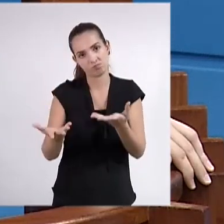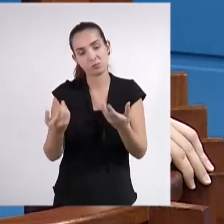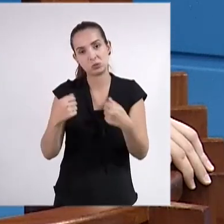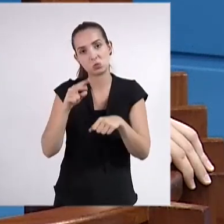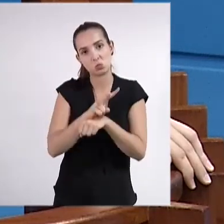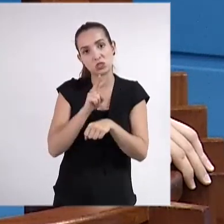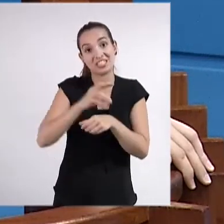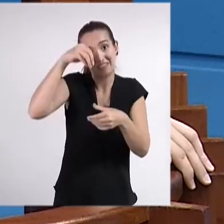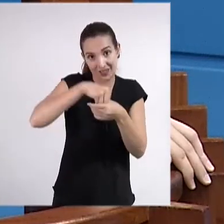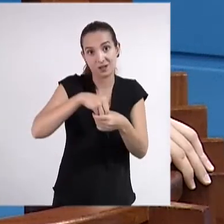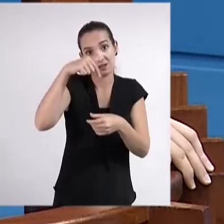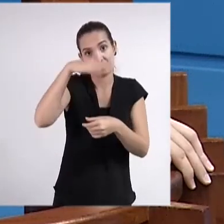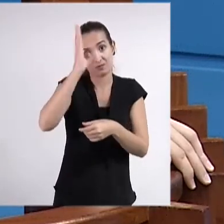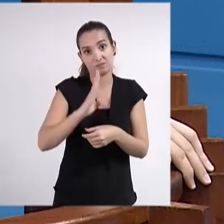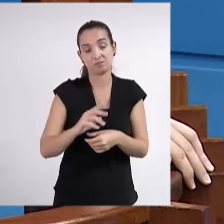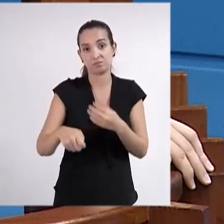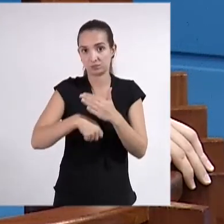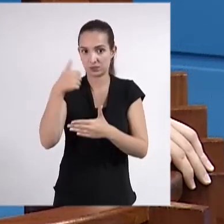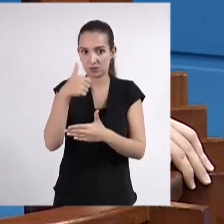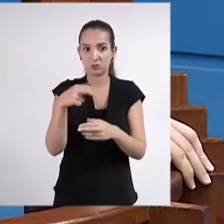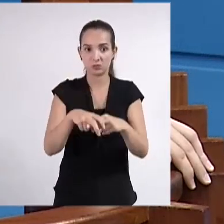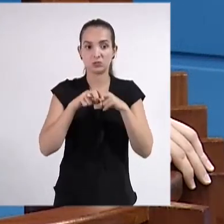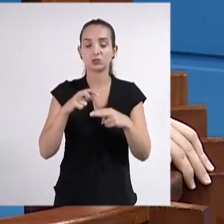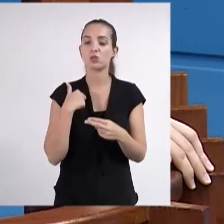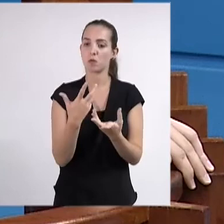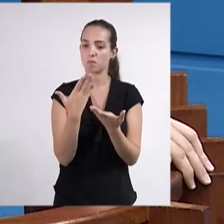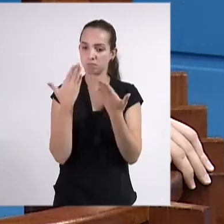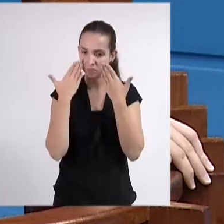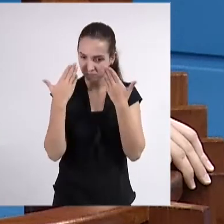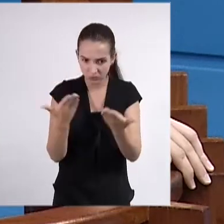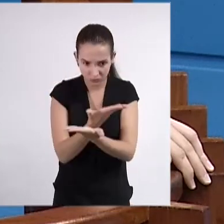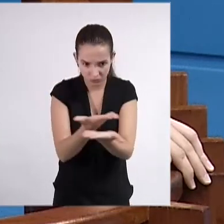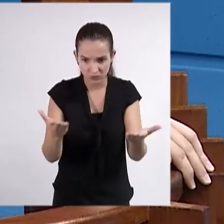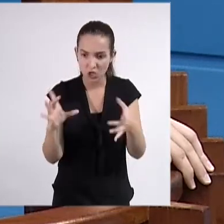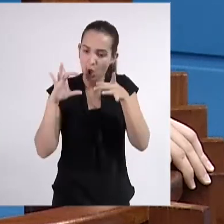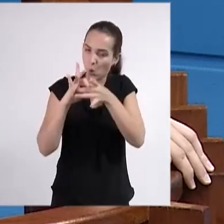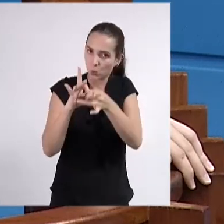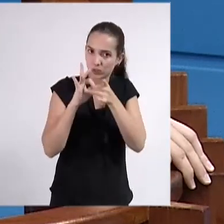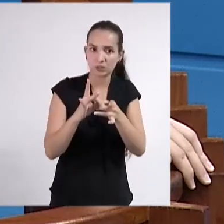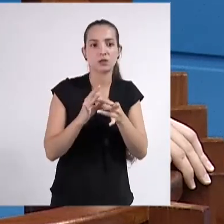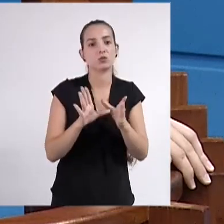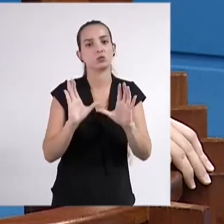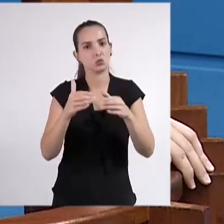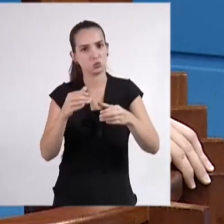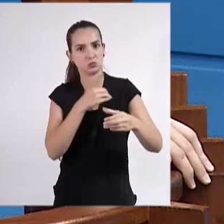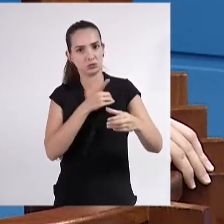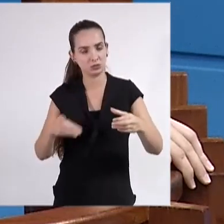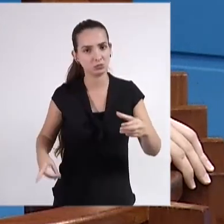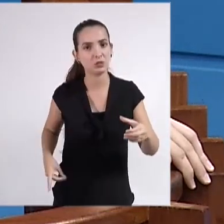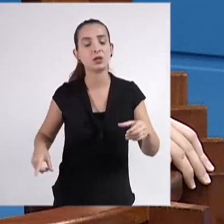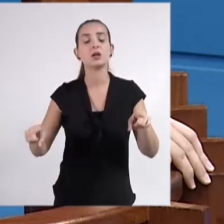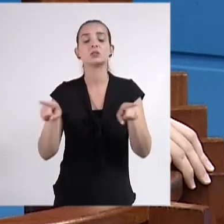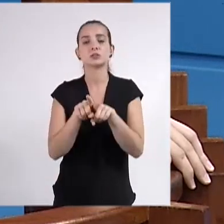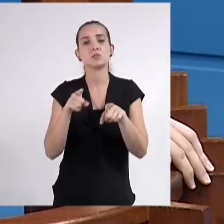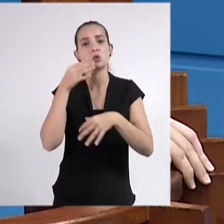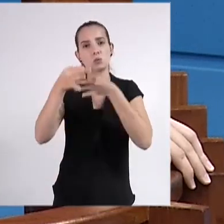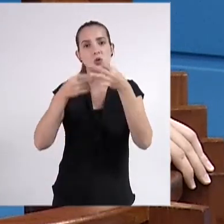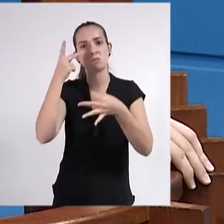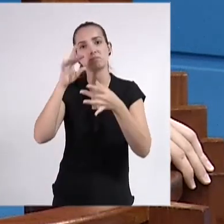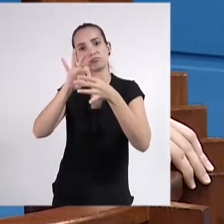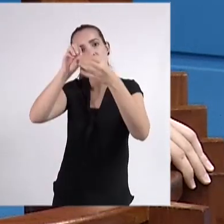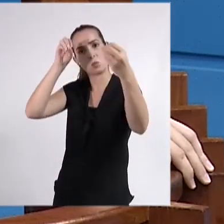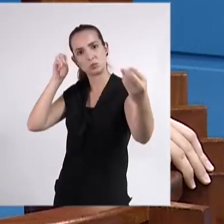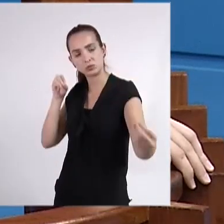dessa casa, do governo, dos parlamentares que têm maior proximidade com o governo, da oposição, porque